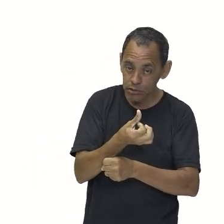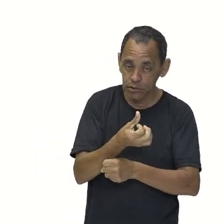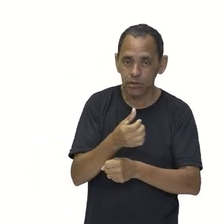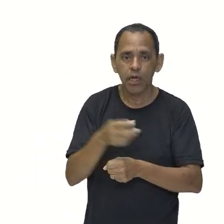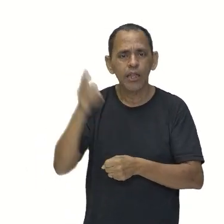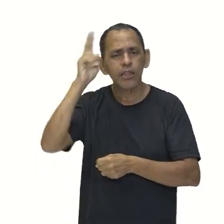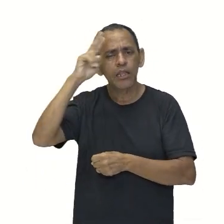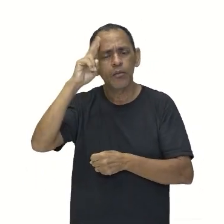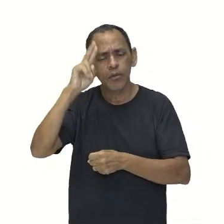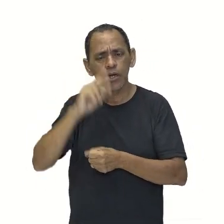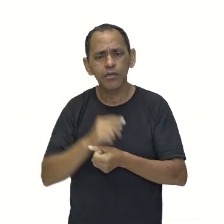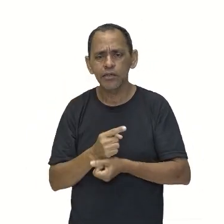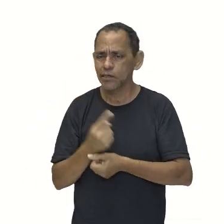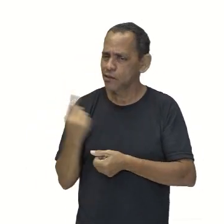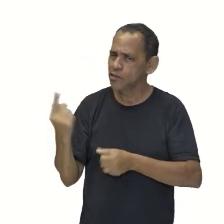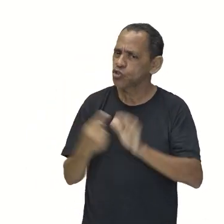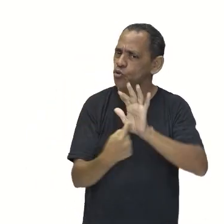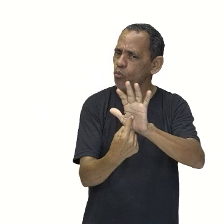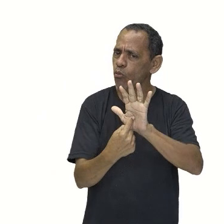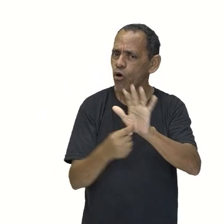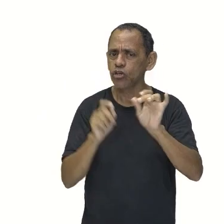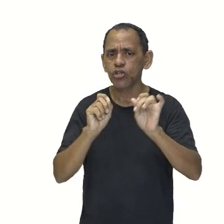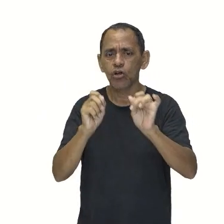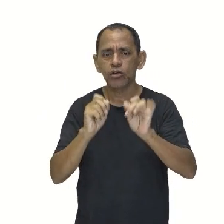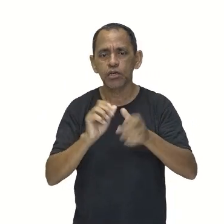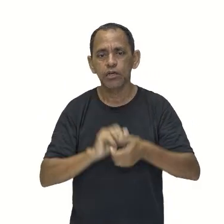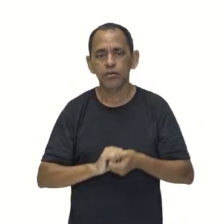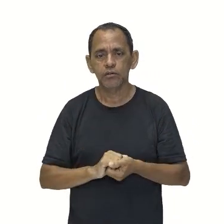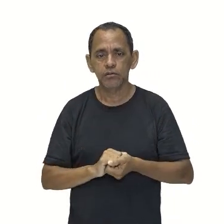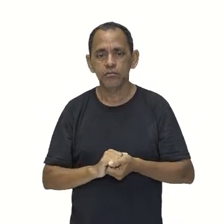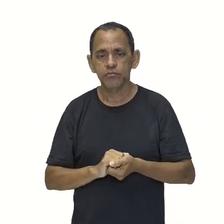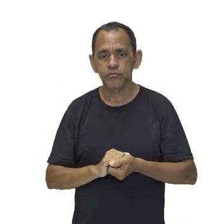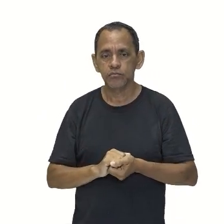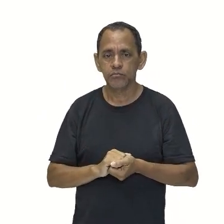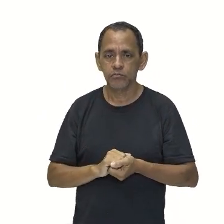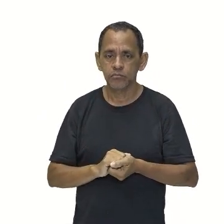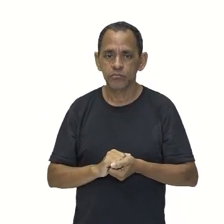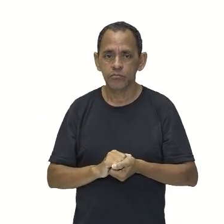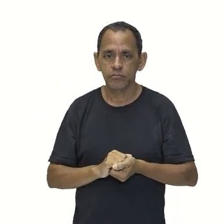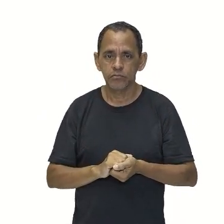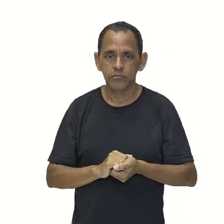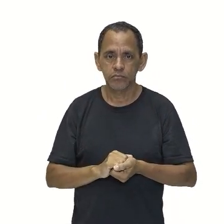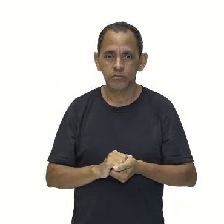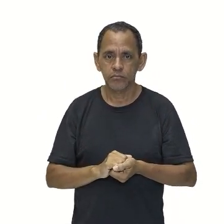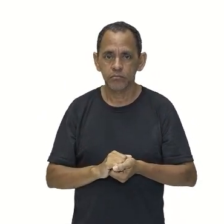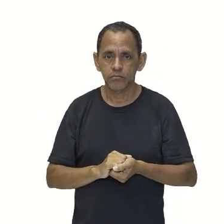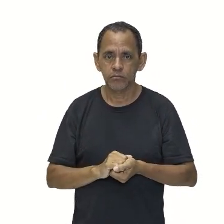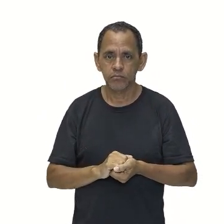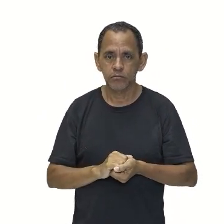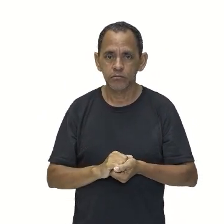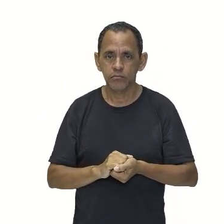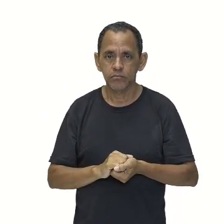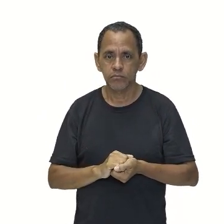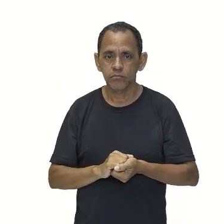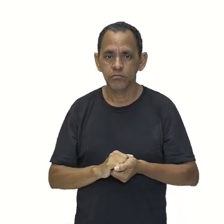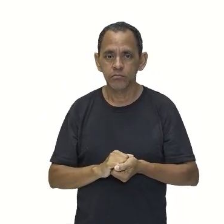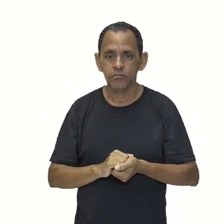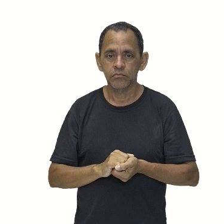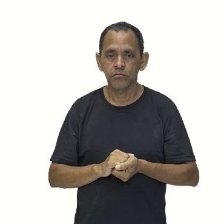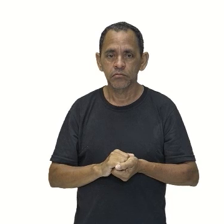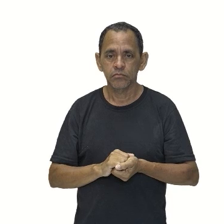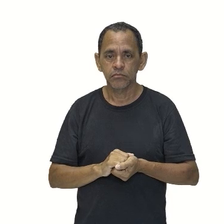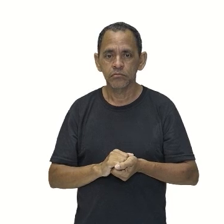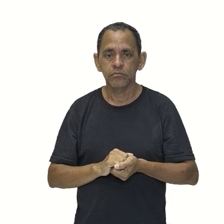a unidade, aqui eu tenho cm vezes cm, portanto, cm ao quadrado. É por isso